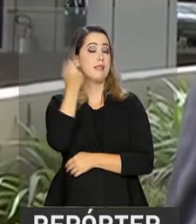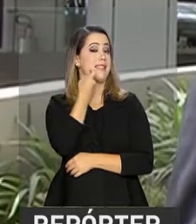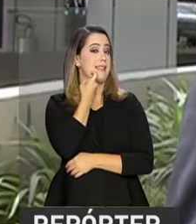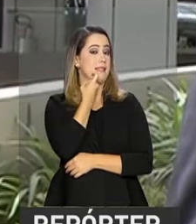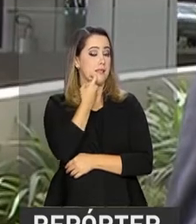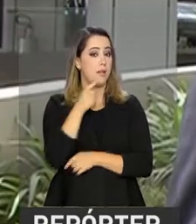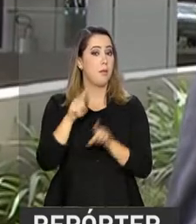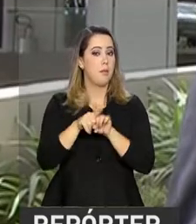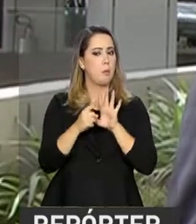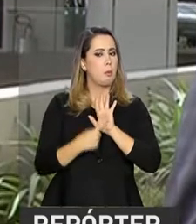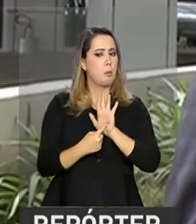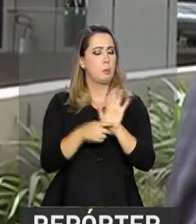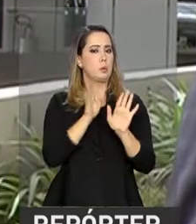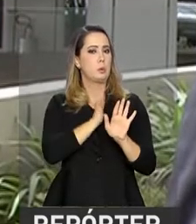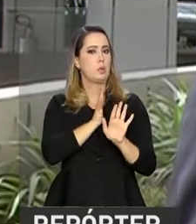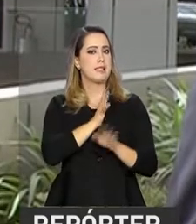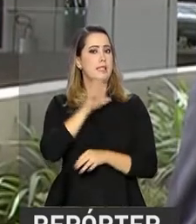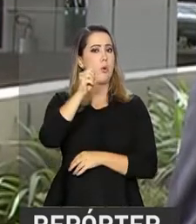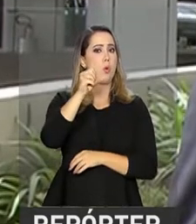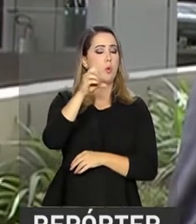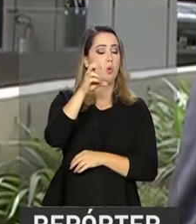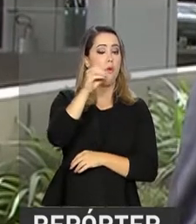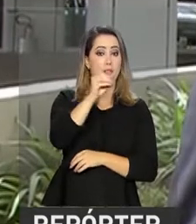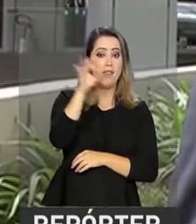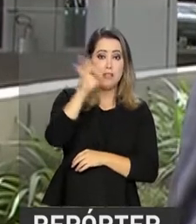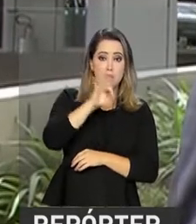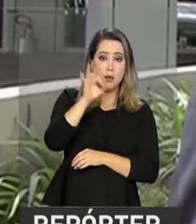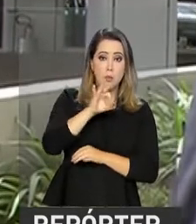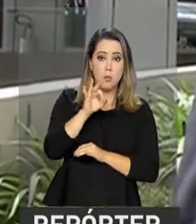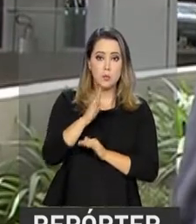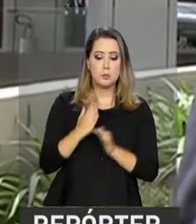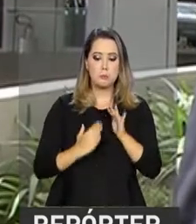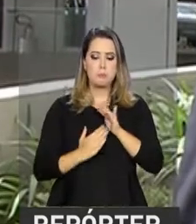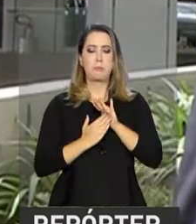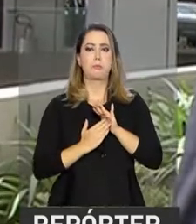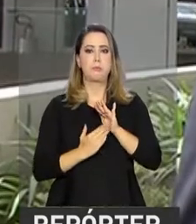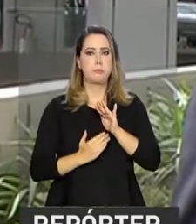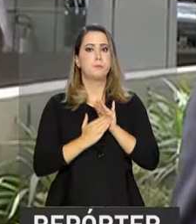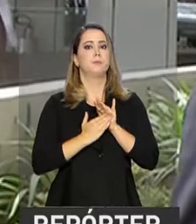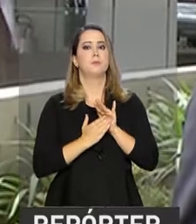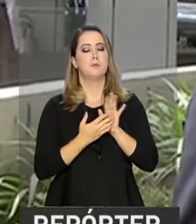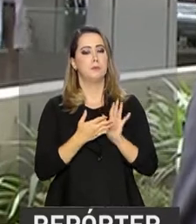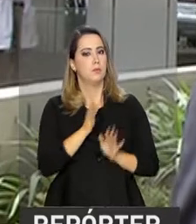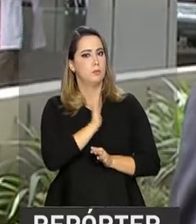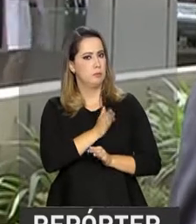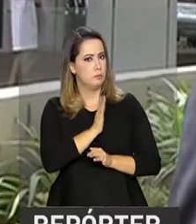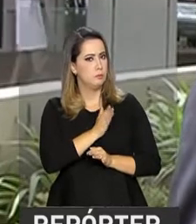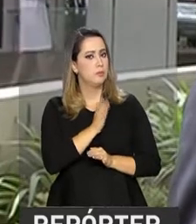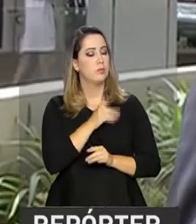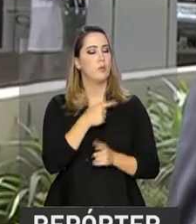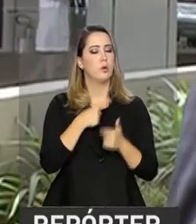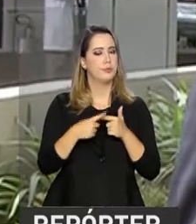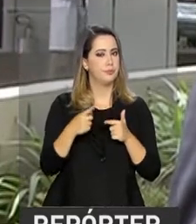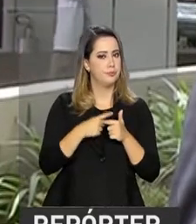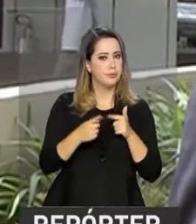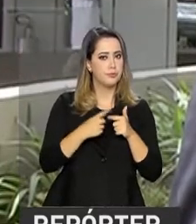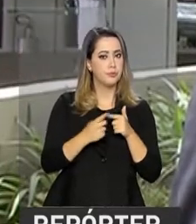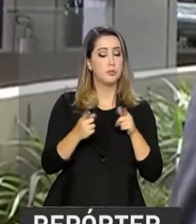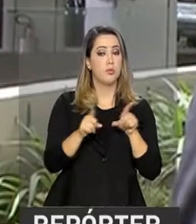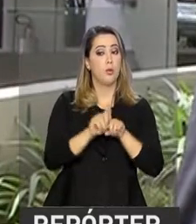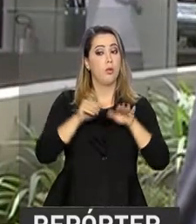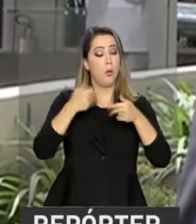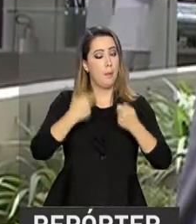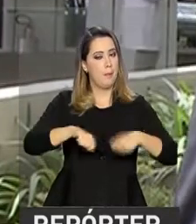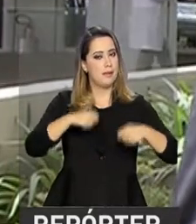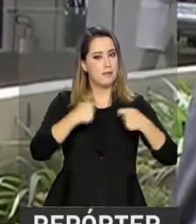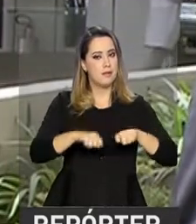apontaram obstruções de 90% em três artérias localizadas na principal região do coração. Os médicos então optaram por